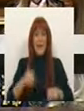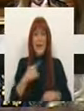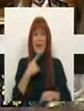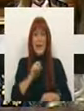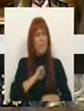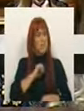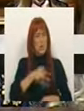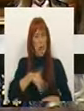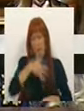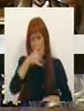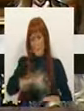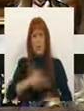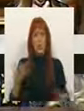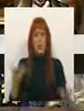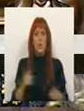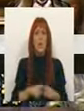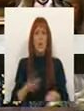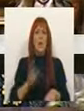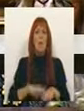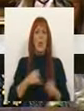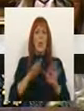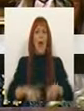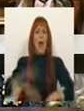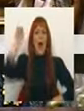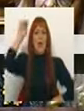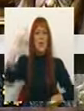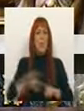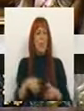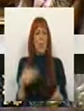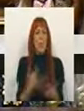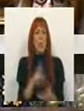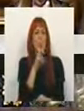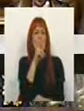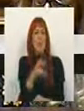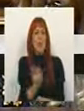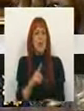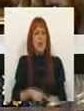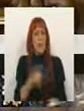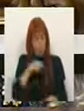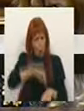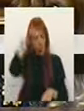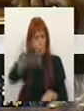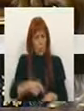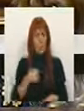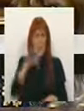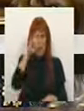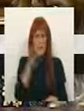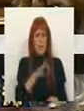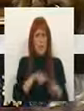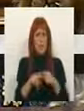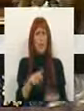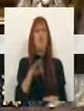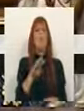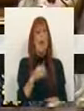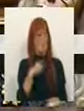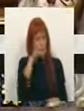expressar o meu lamento no sentido que a Assembleia da República não lhes tenha dado uma resposta em tempo oportuno. E deixe-me lembrar ao Sr. Deputado do